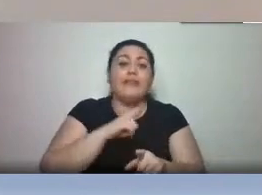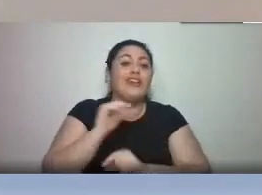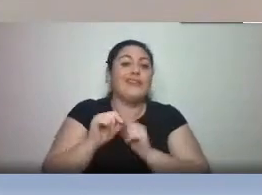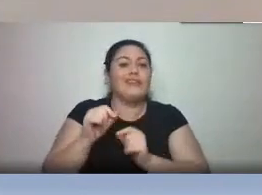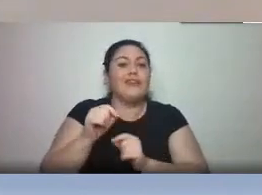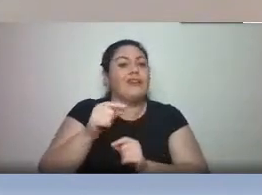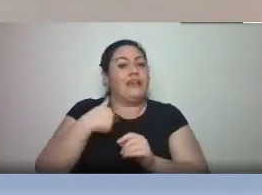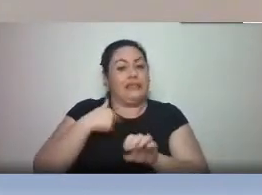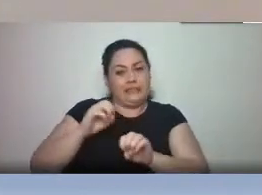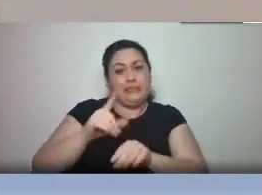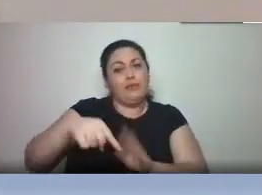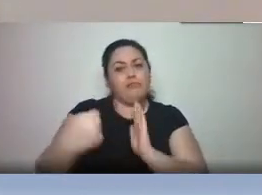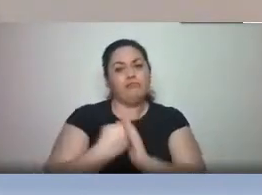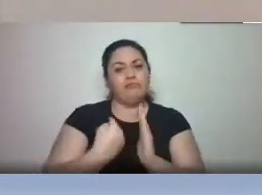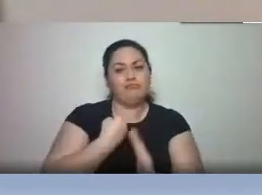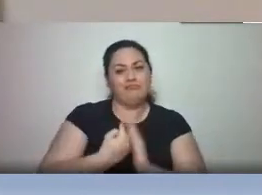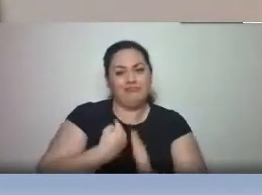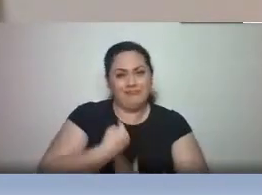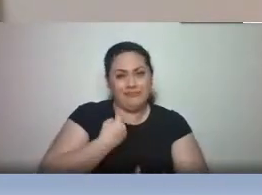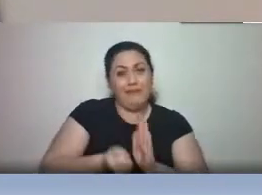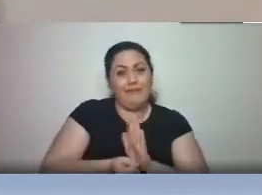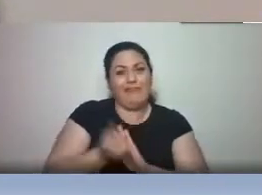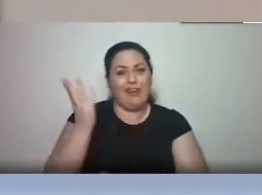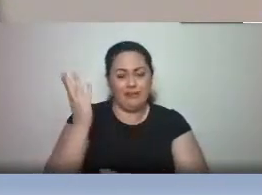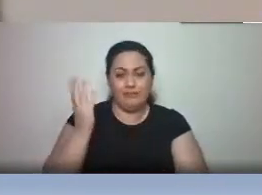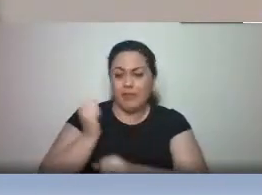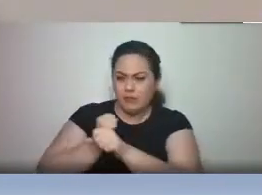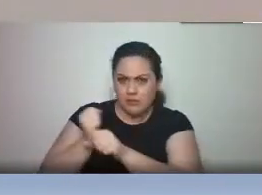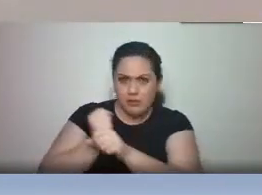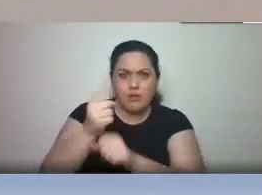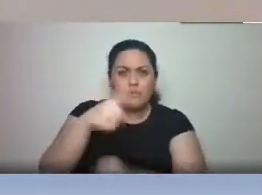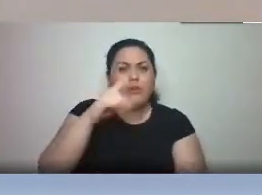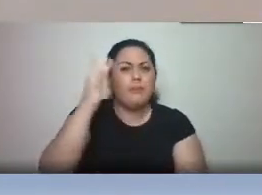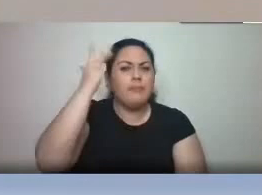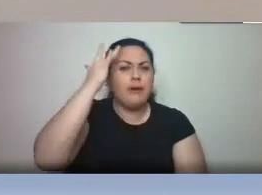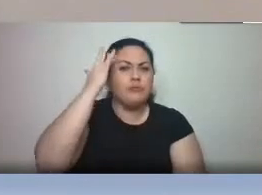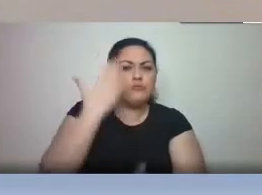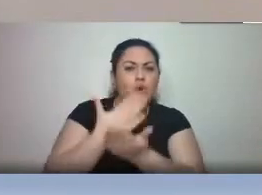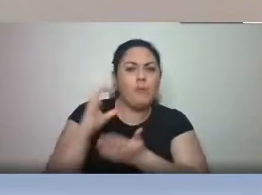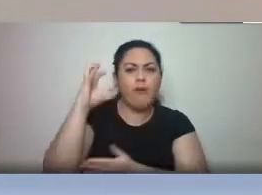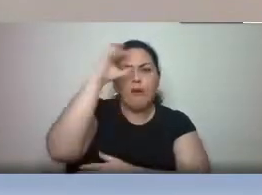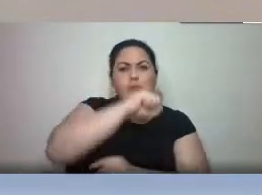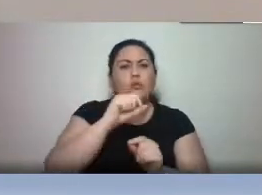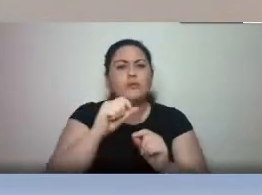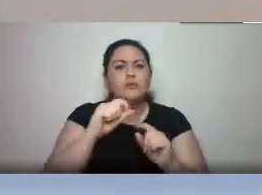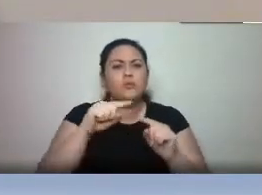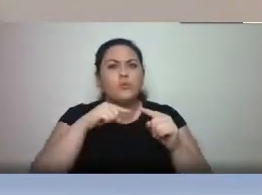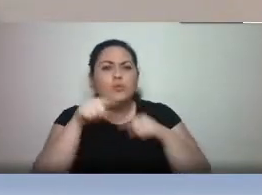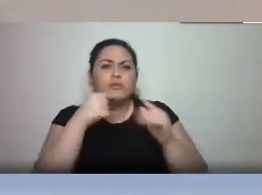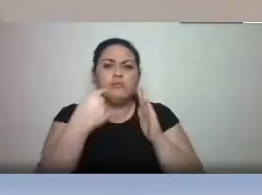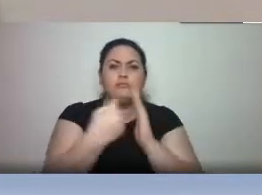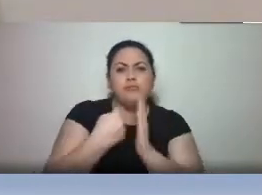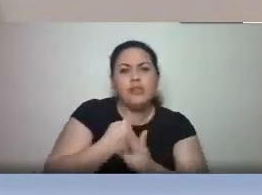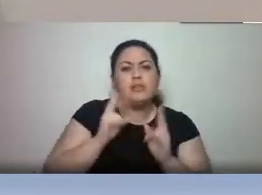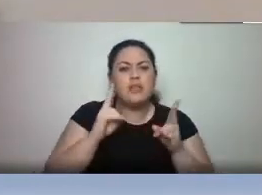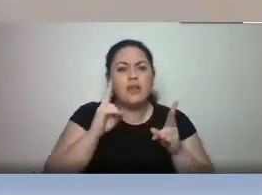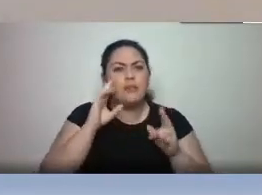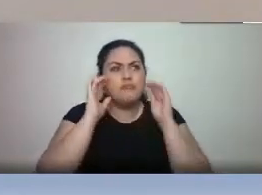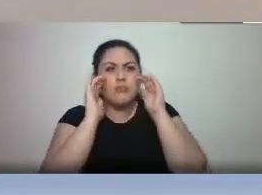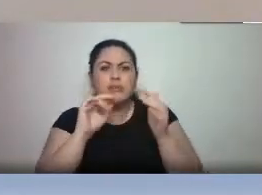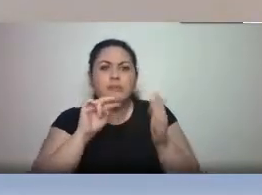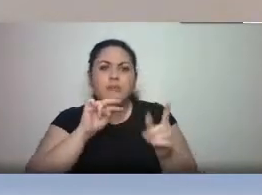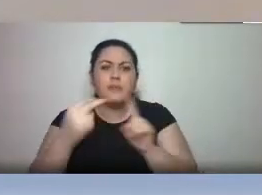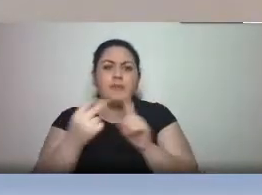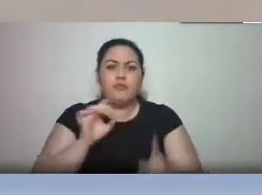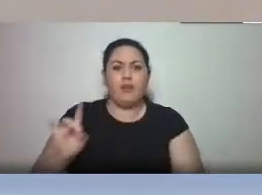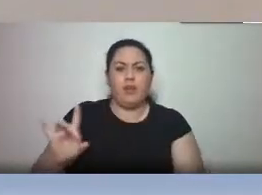disso. Ao longo dos anos, vocês vêm amadurecendo e aperfeiçoando essa habilidade, considerando a perspectiva do outro. Meu conselho: